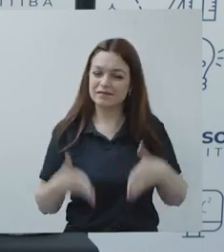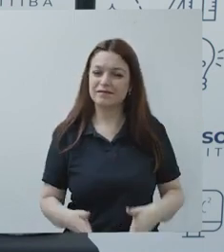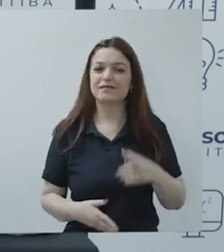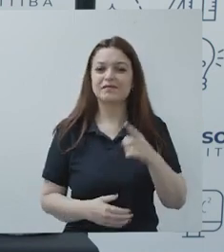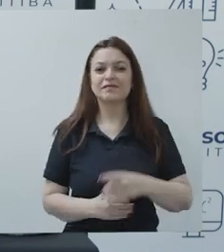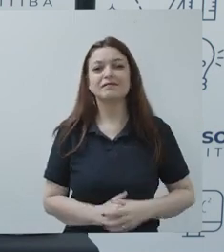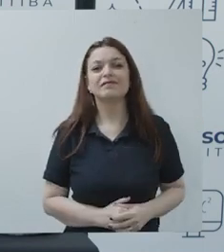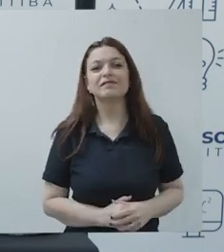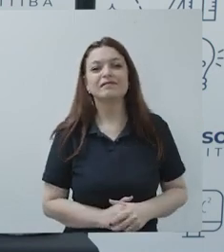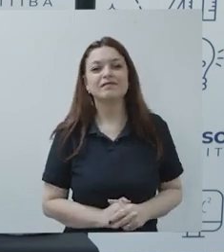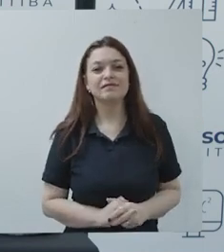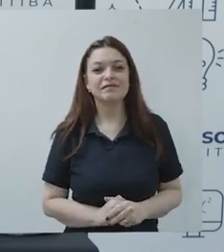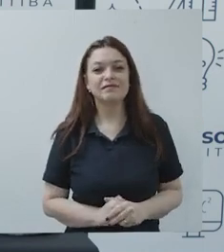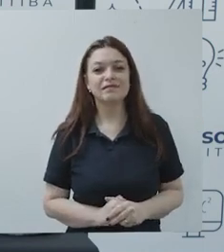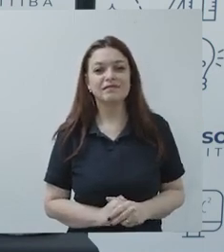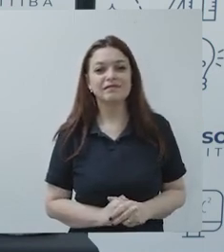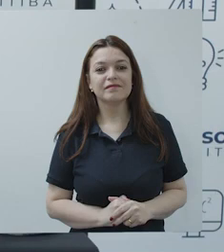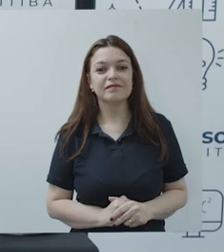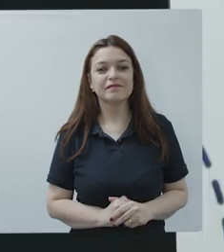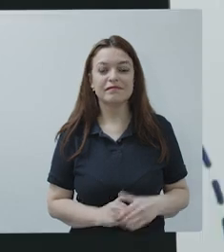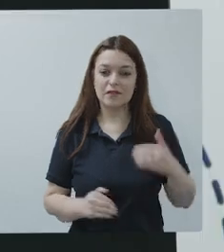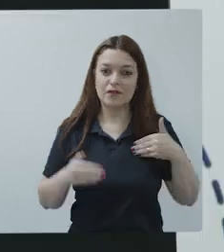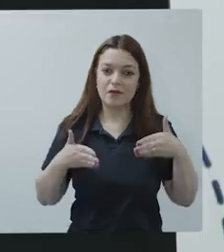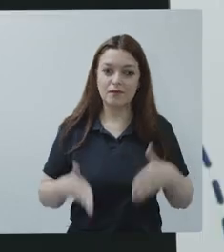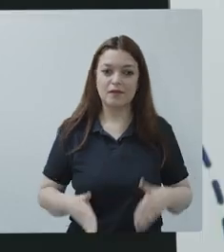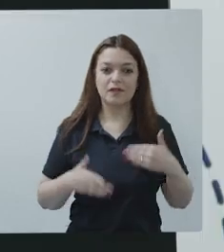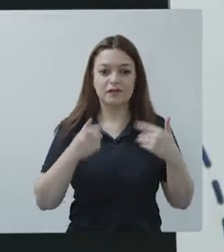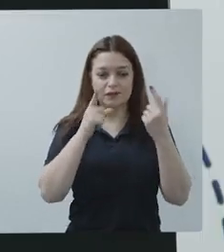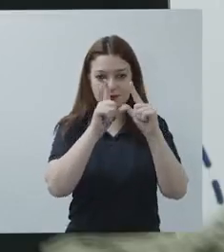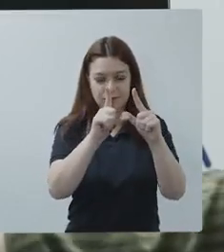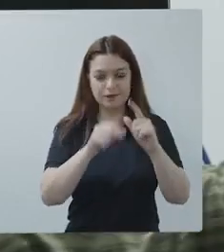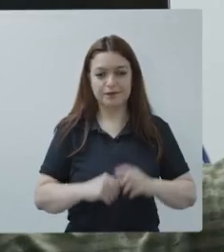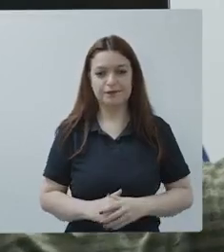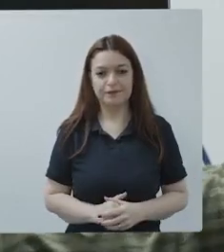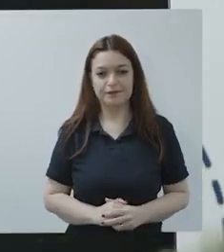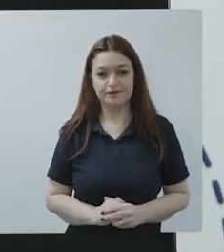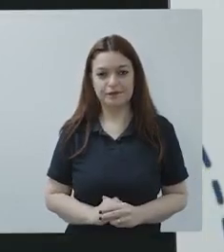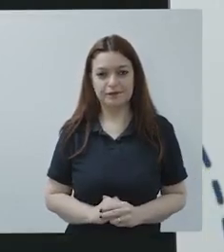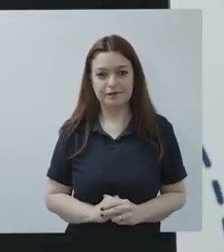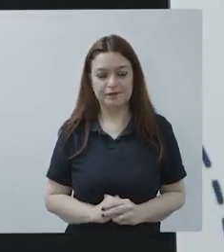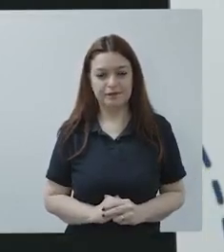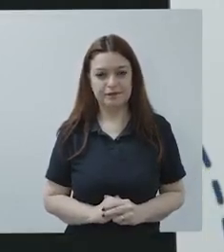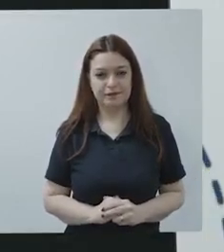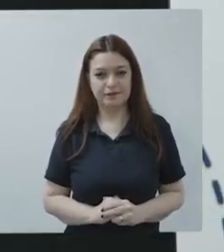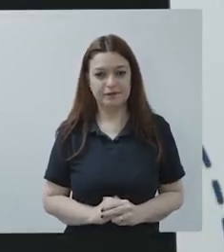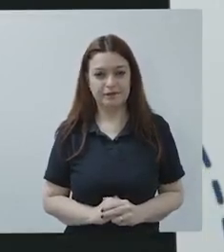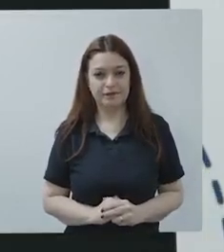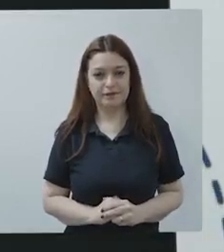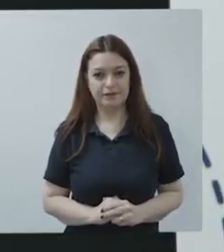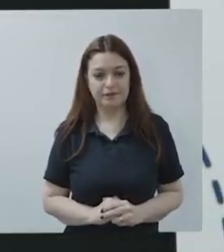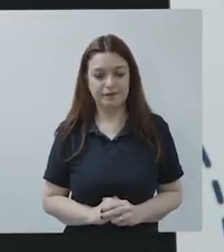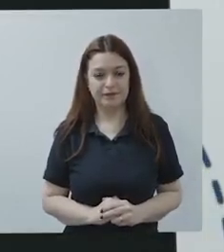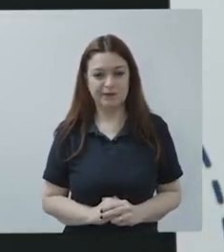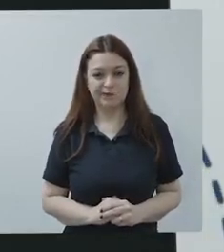bom. Então vou começar aqui no meio. Ah, deixa eu ver. Vou pôr aqui.